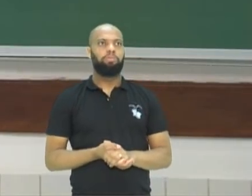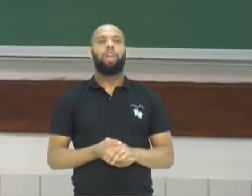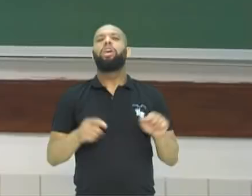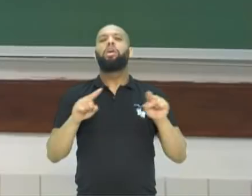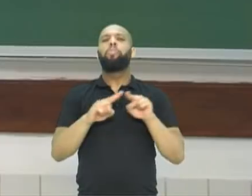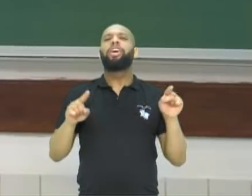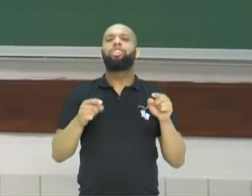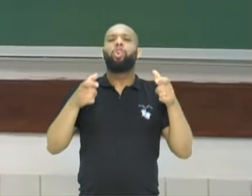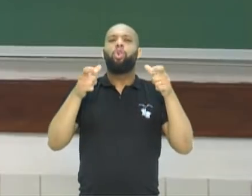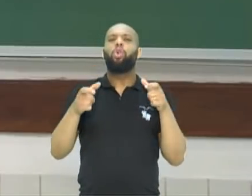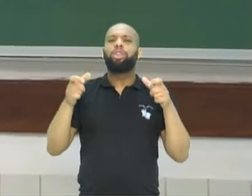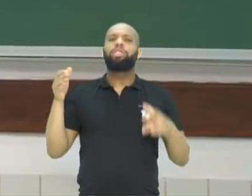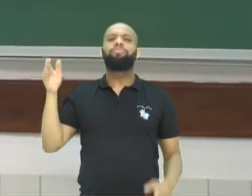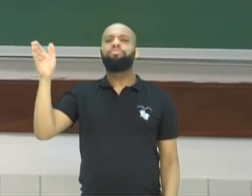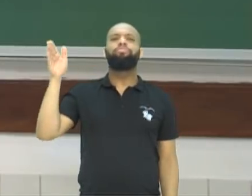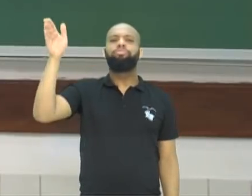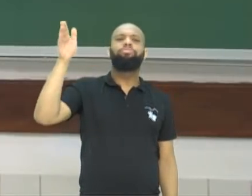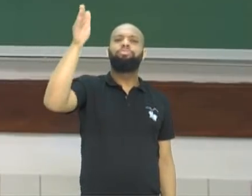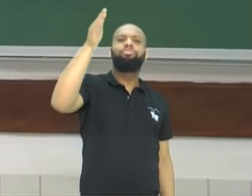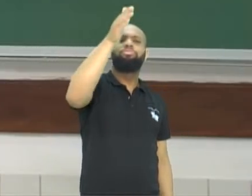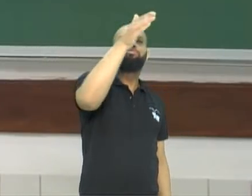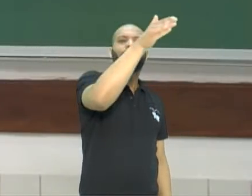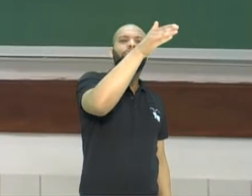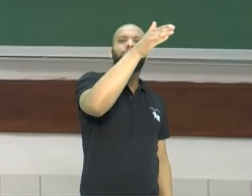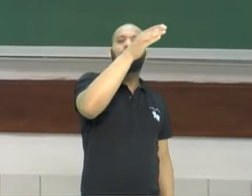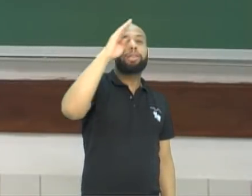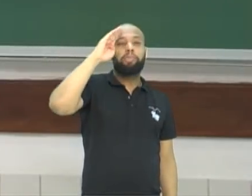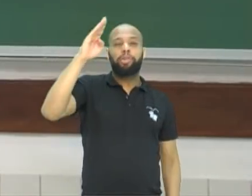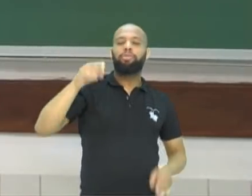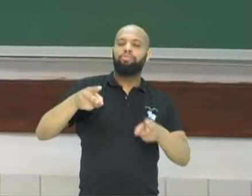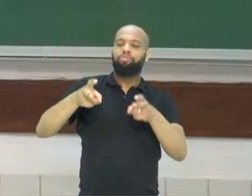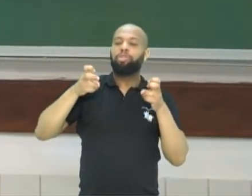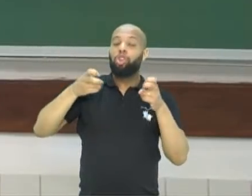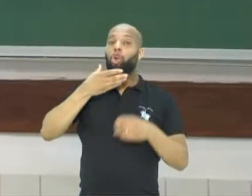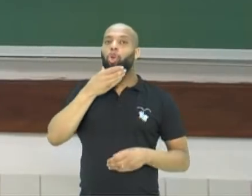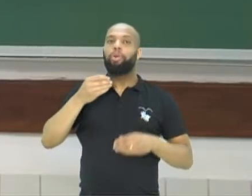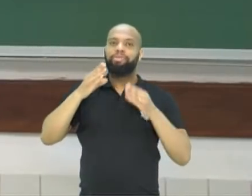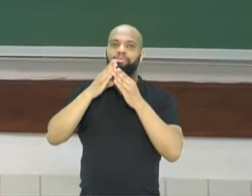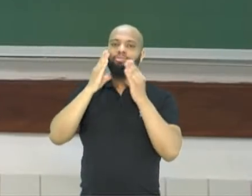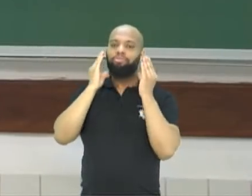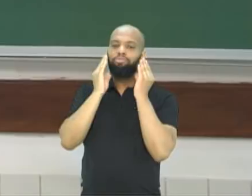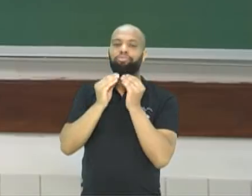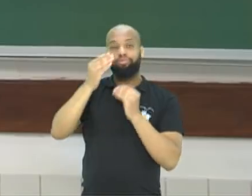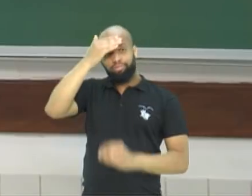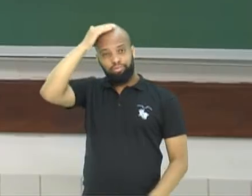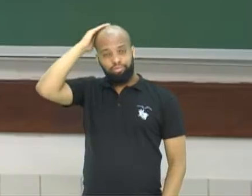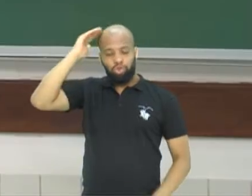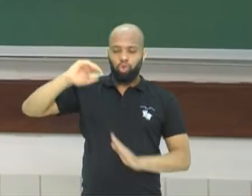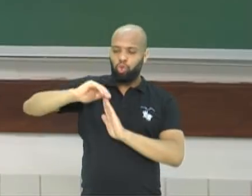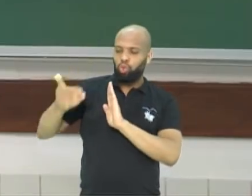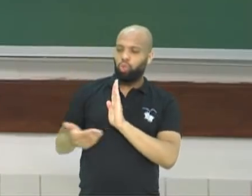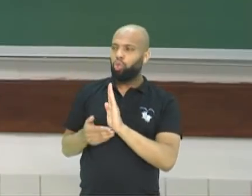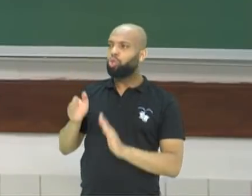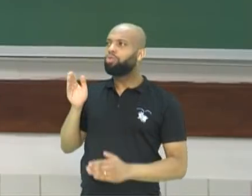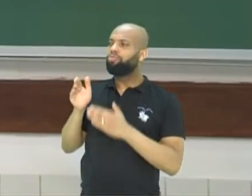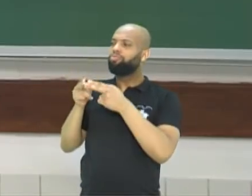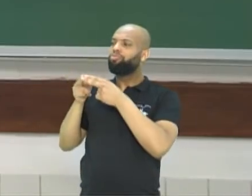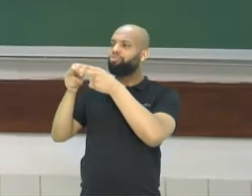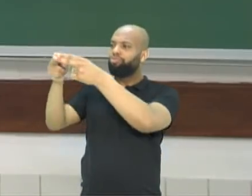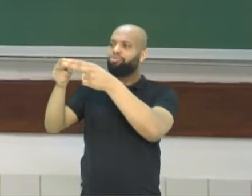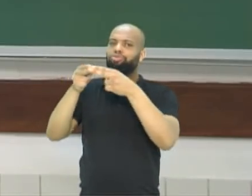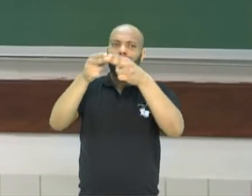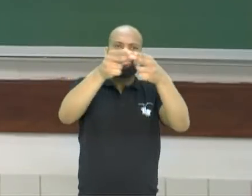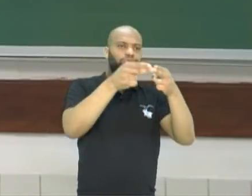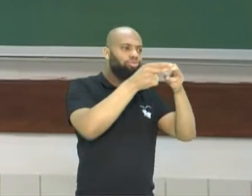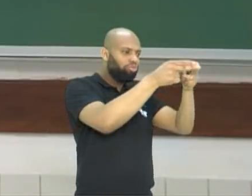ele passou? Quais foram as principais percepções do Darwin por todos os lugares onde o Beagle passou? Nós não temos